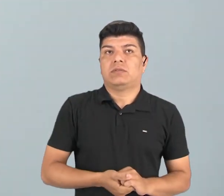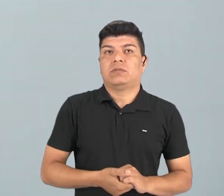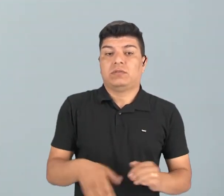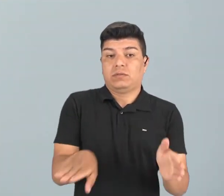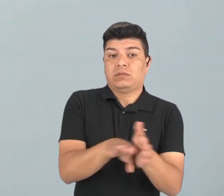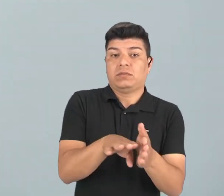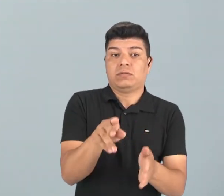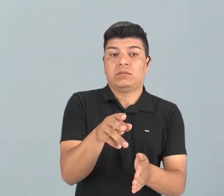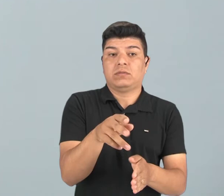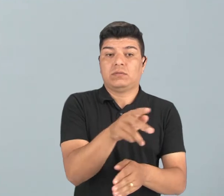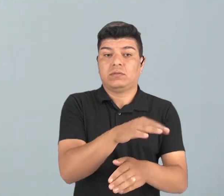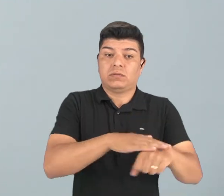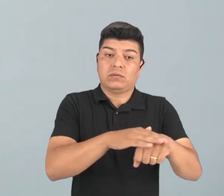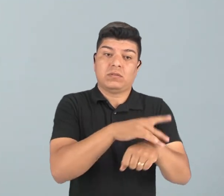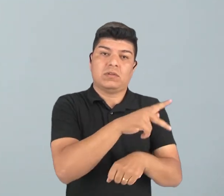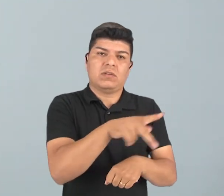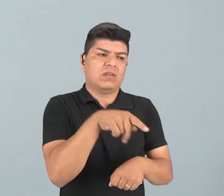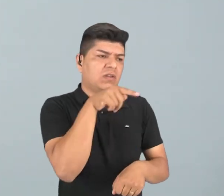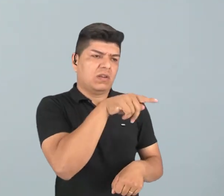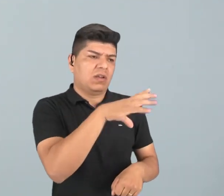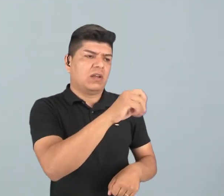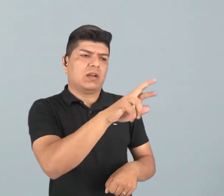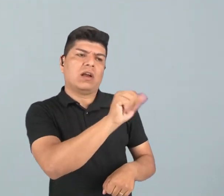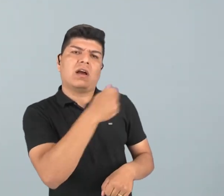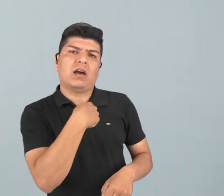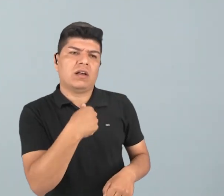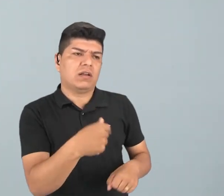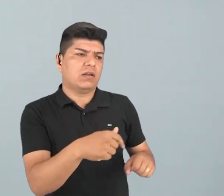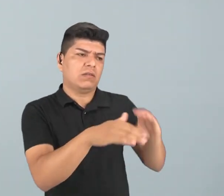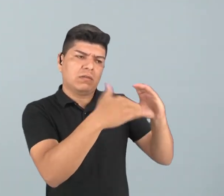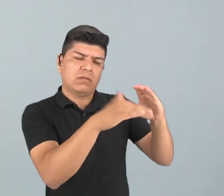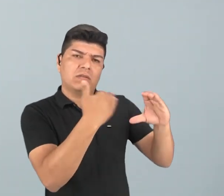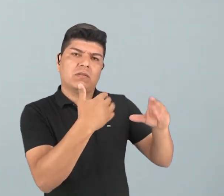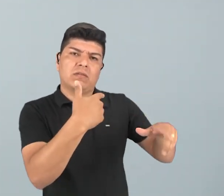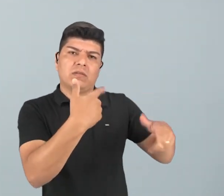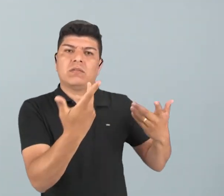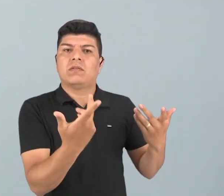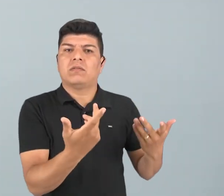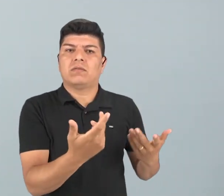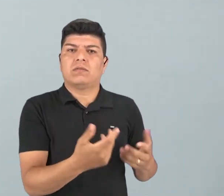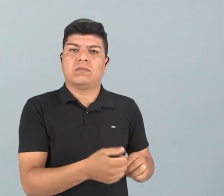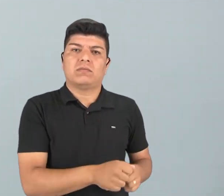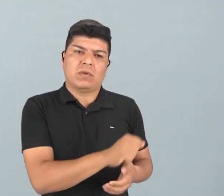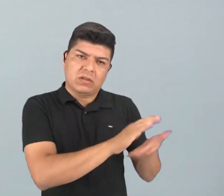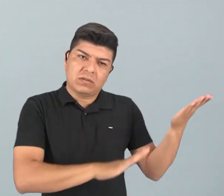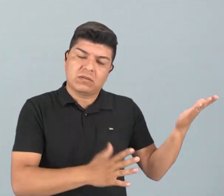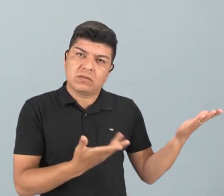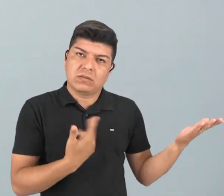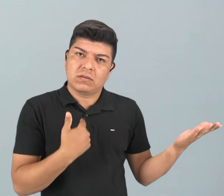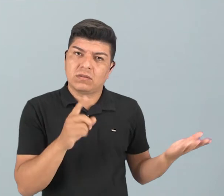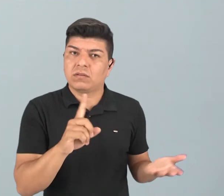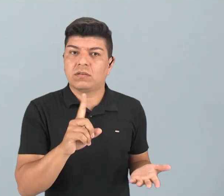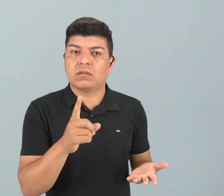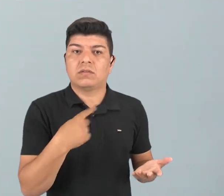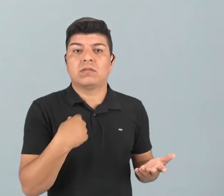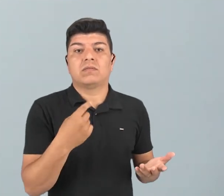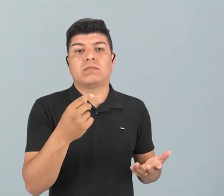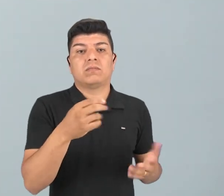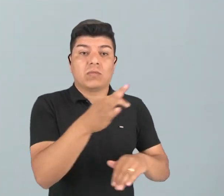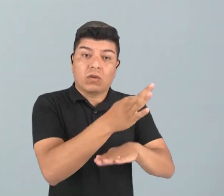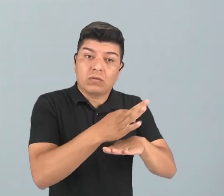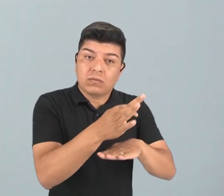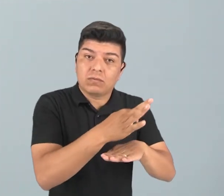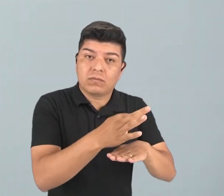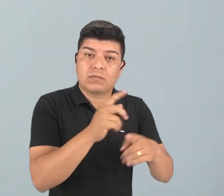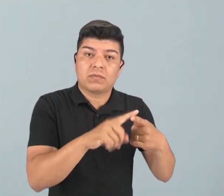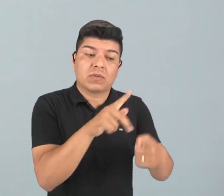professor, e aí, cara, tu não me mandou o trabalho para me fazer, não? Será que eu falo dessa forma? Não, eu uso um termo mais formal, afinal eu estou